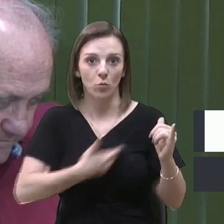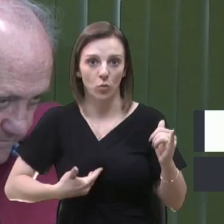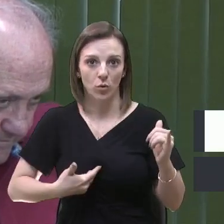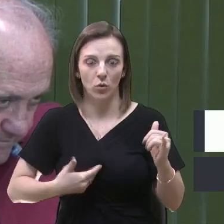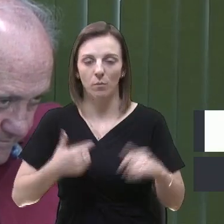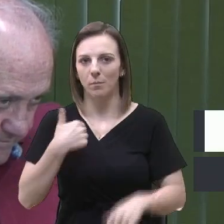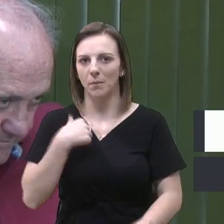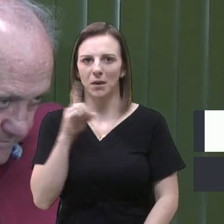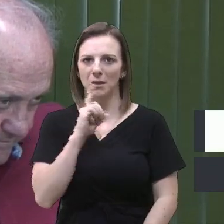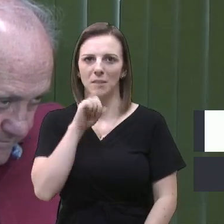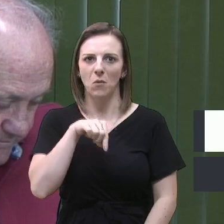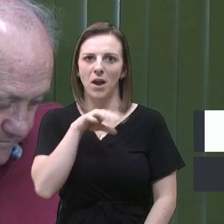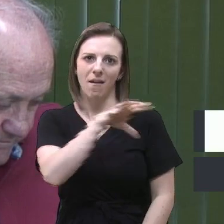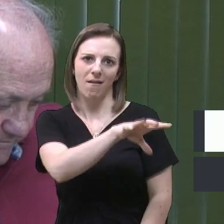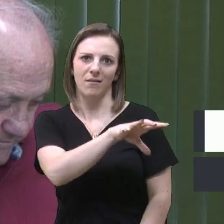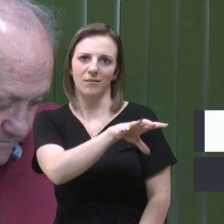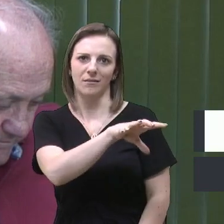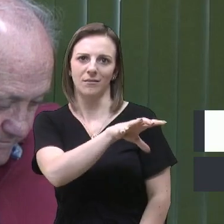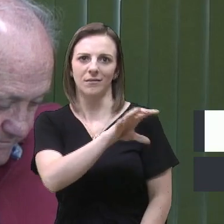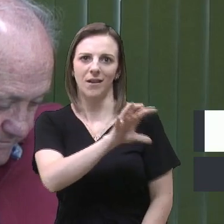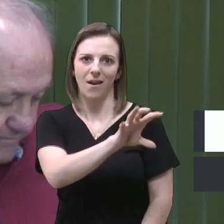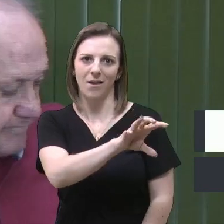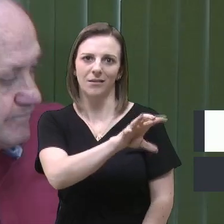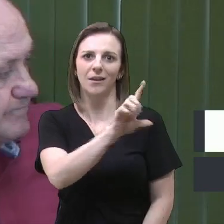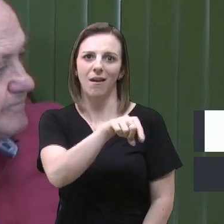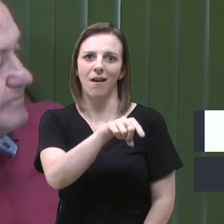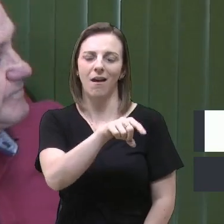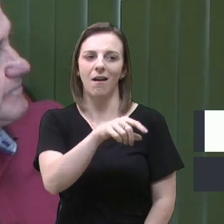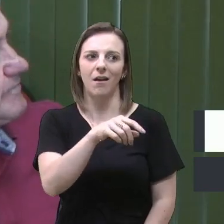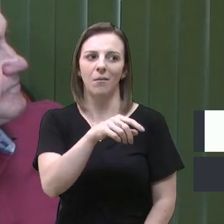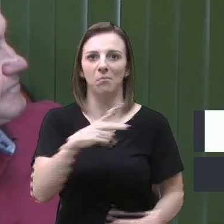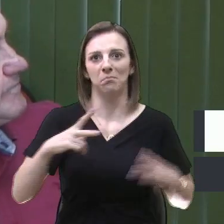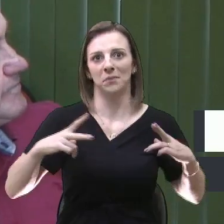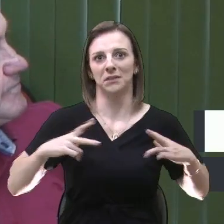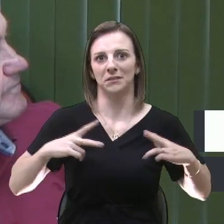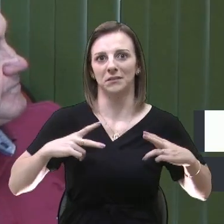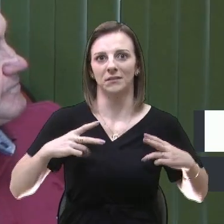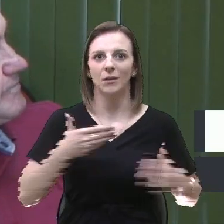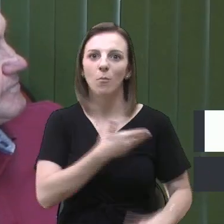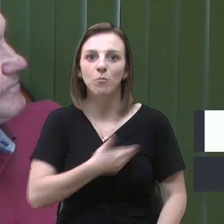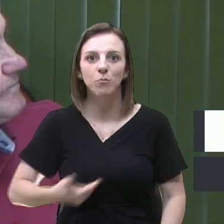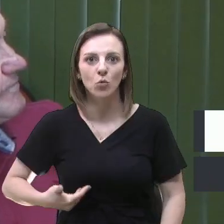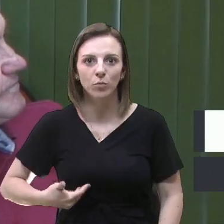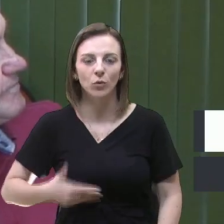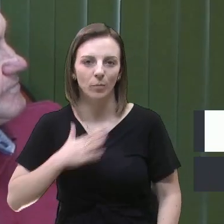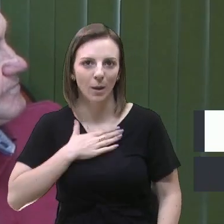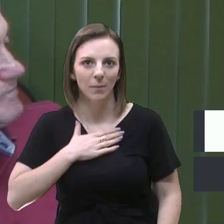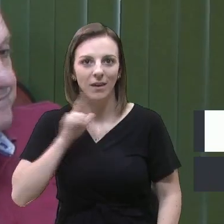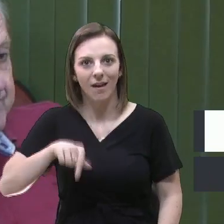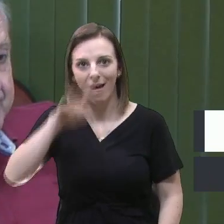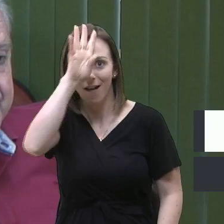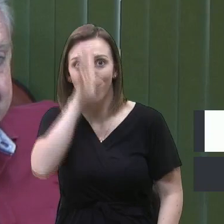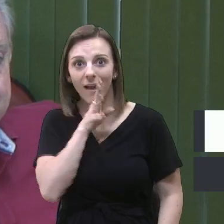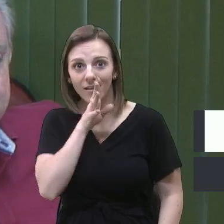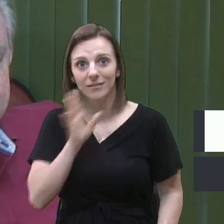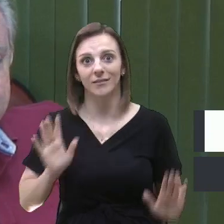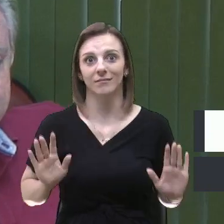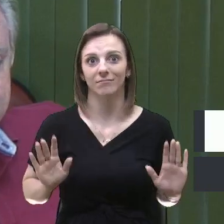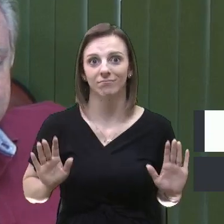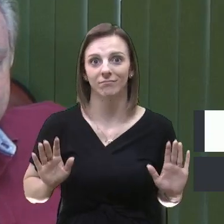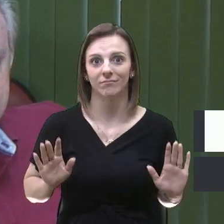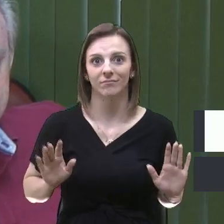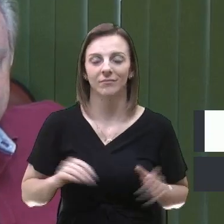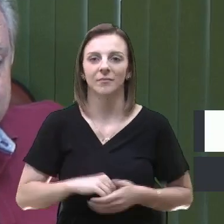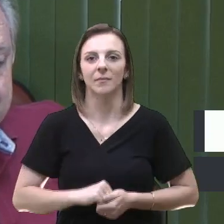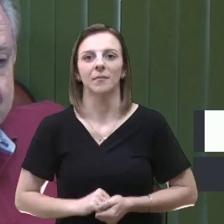público privado. Transporte público é aquele que é gratuito mesmo. Não é esse transporte. Tem que saber que não tem.